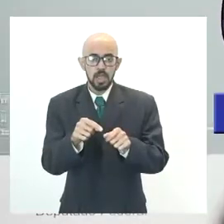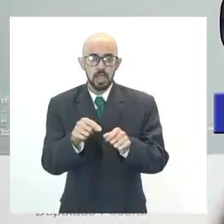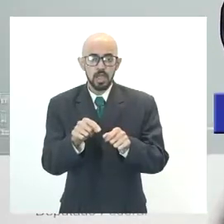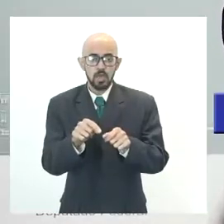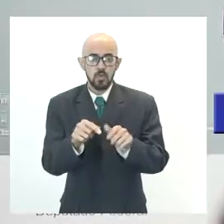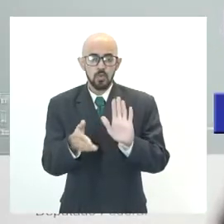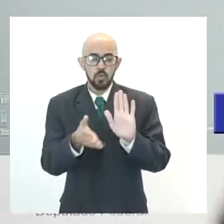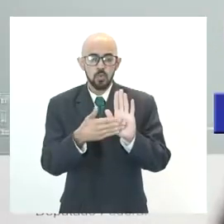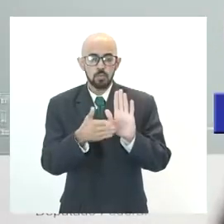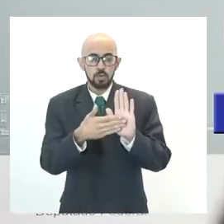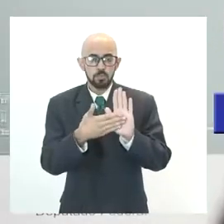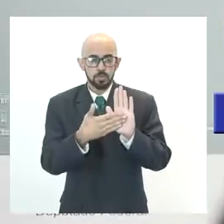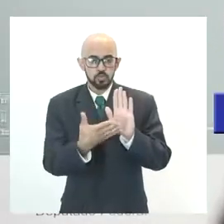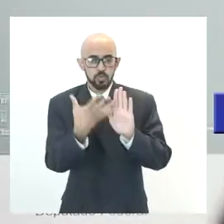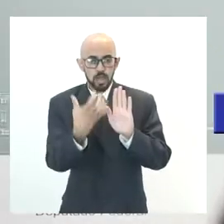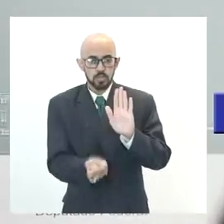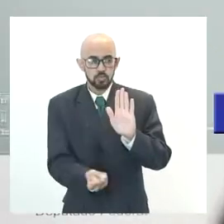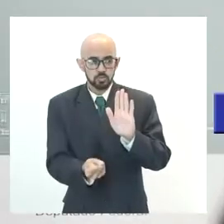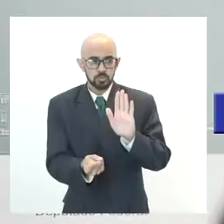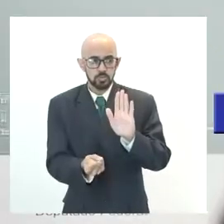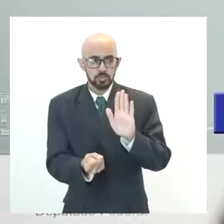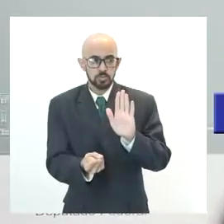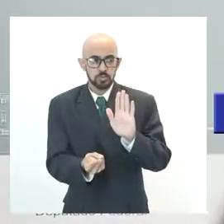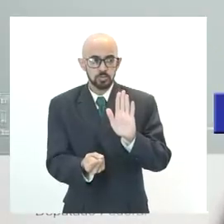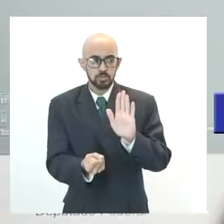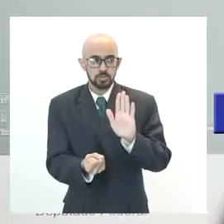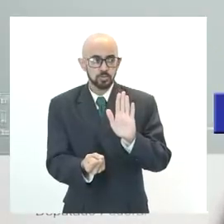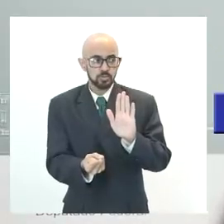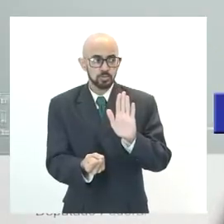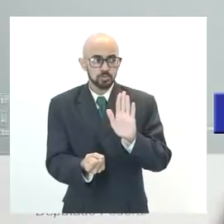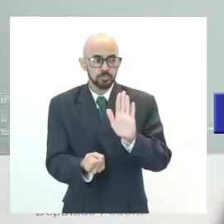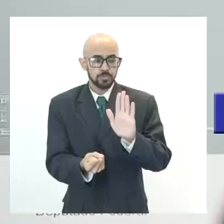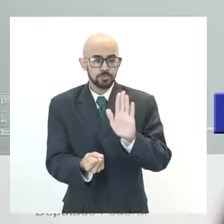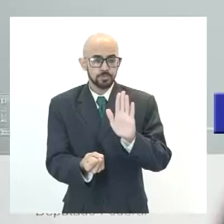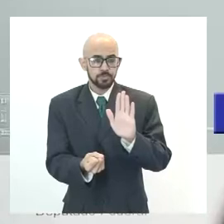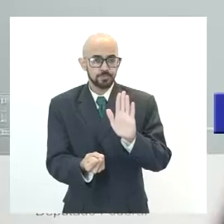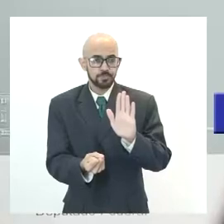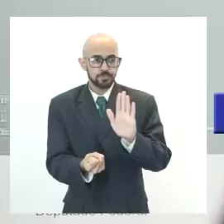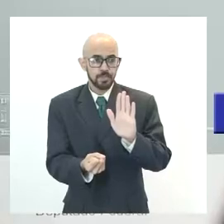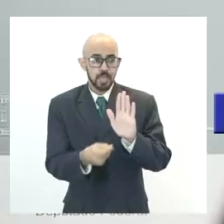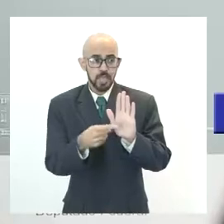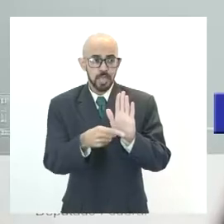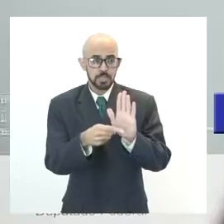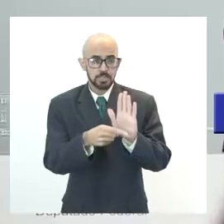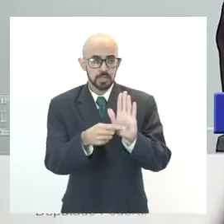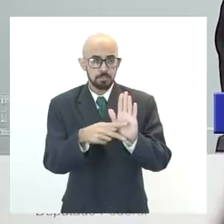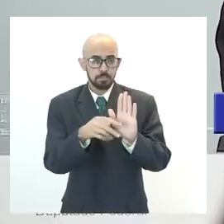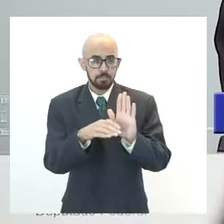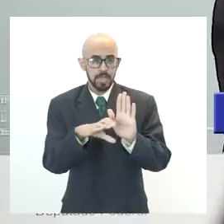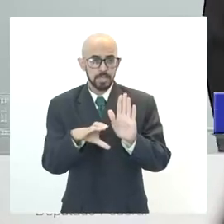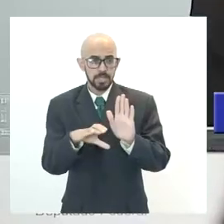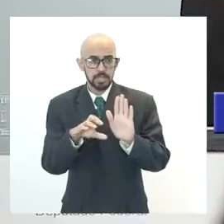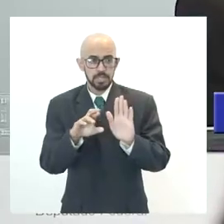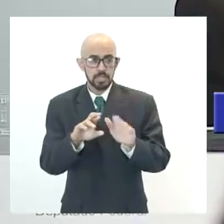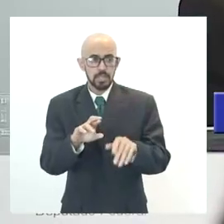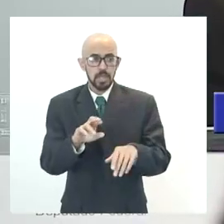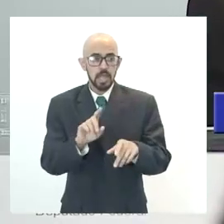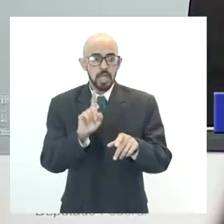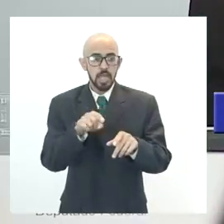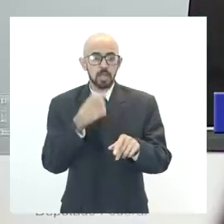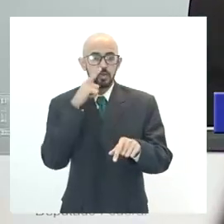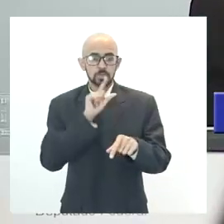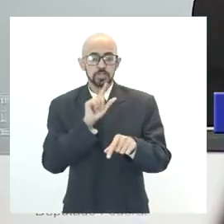compromisso assumido o compromisso assumido esta fé que não alcançar direitos